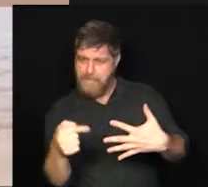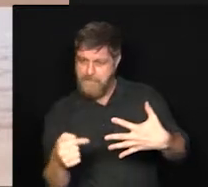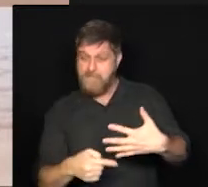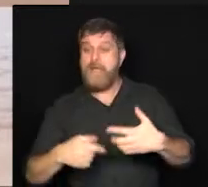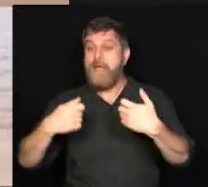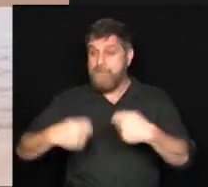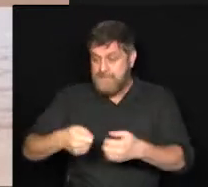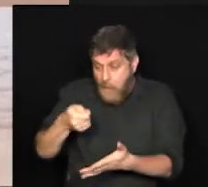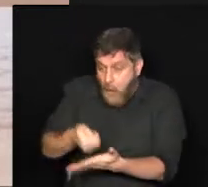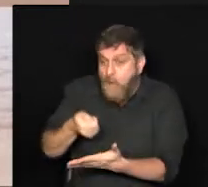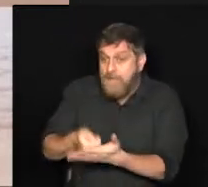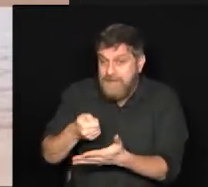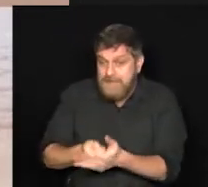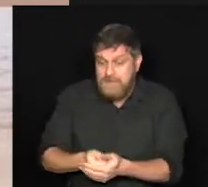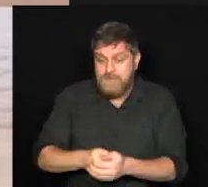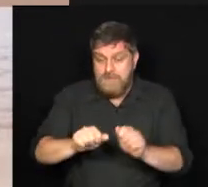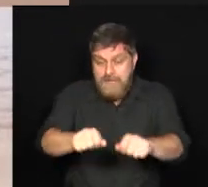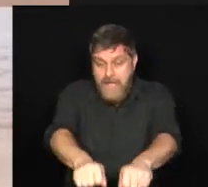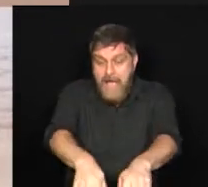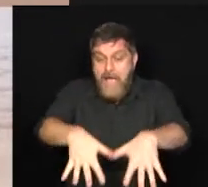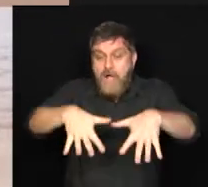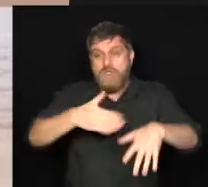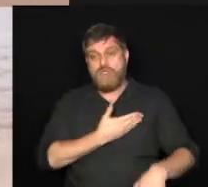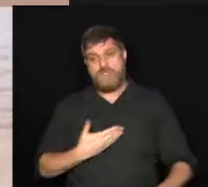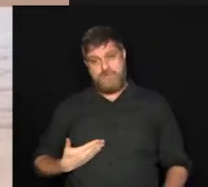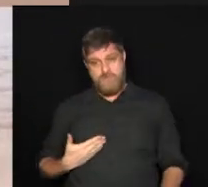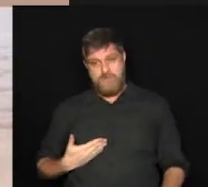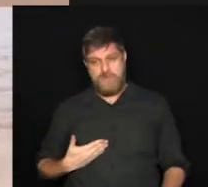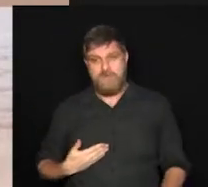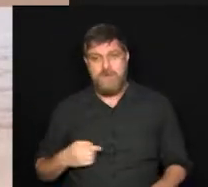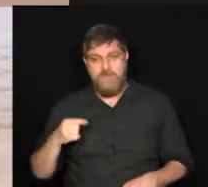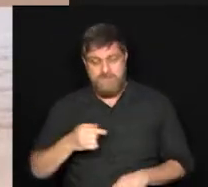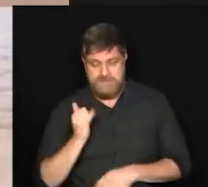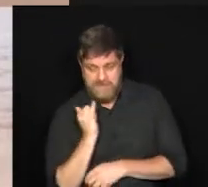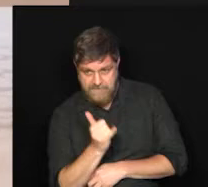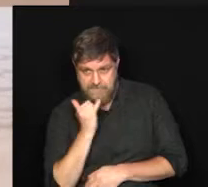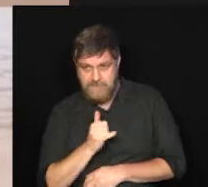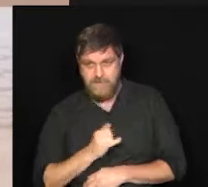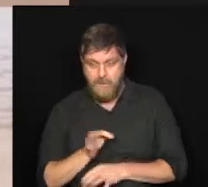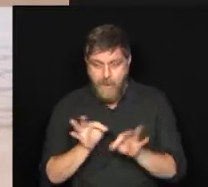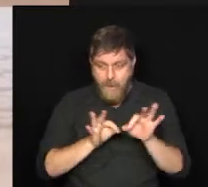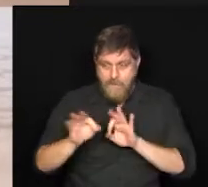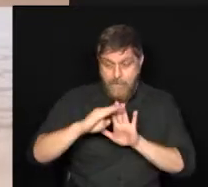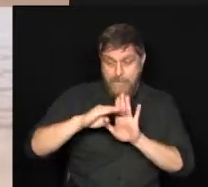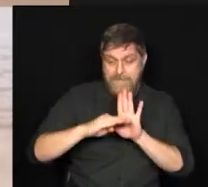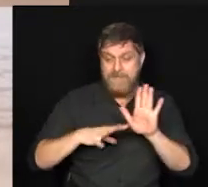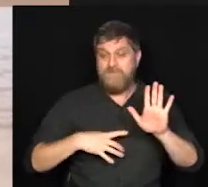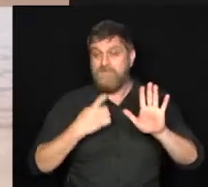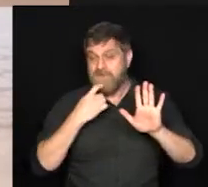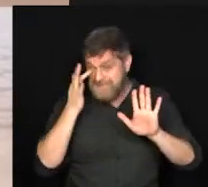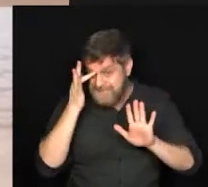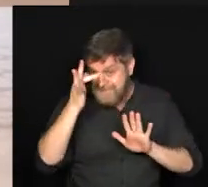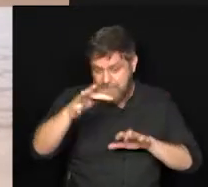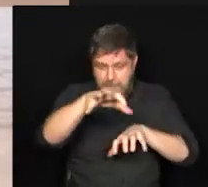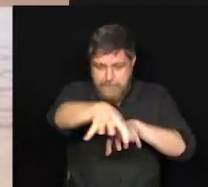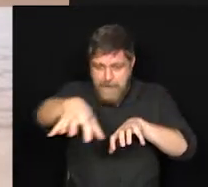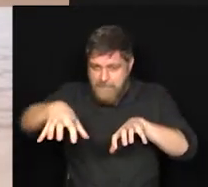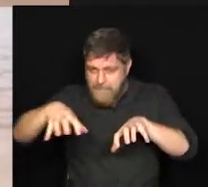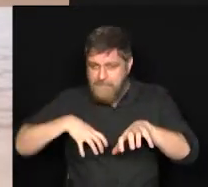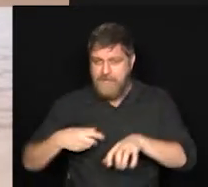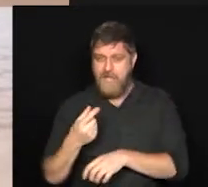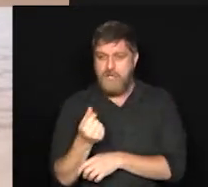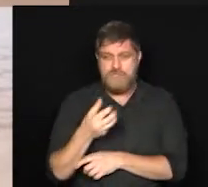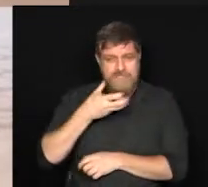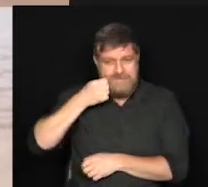preciso obrigatoriamente ter pelo menos uma audiência pública. Como você disse, plano diretor, o plano plurianual,